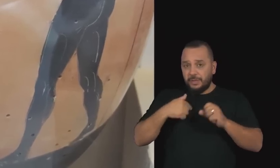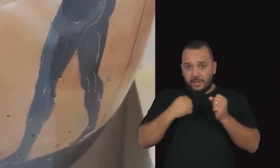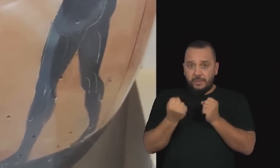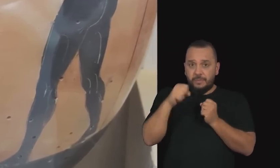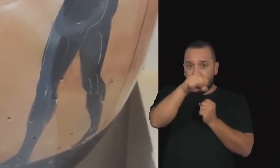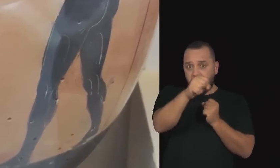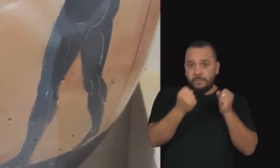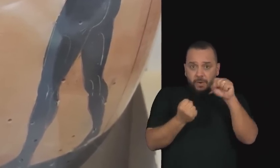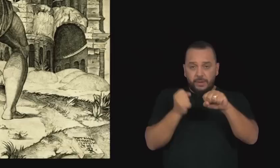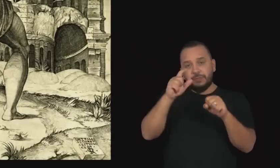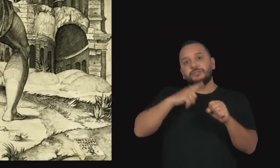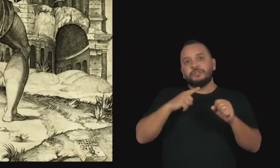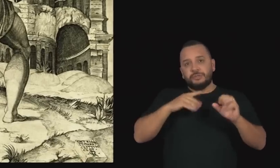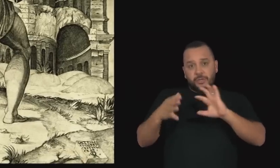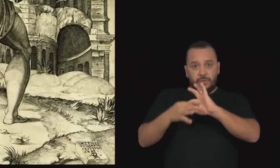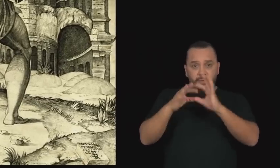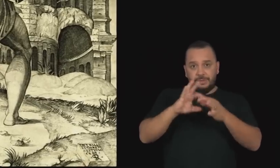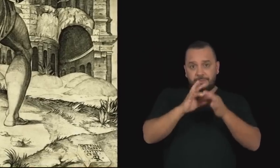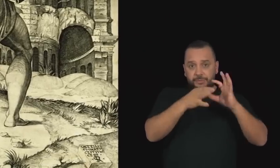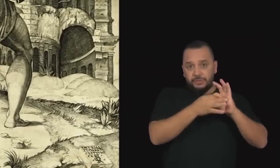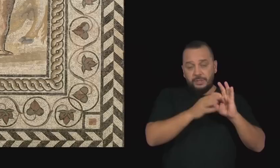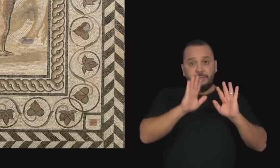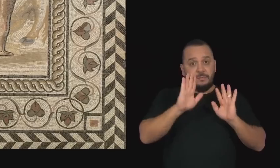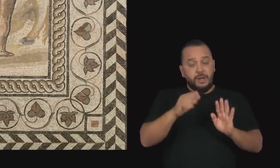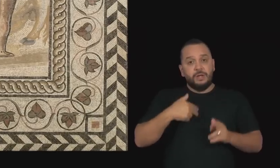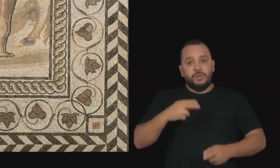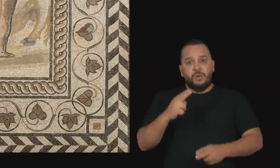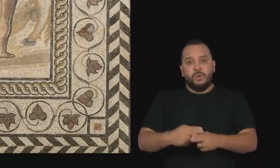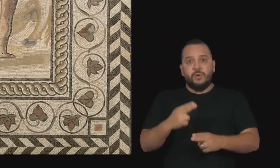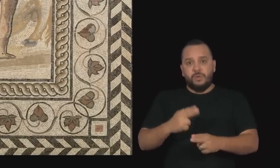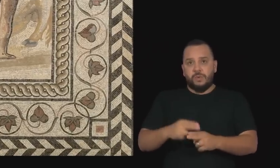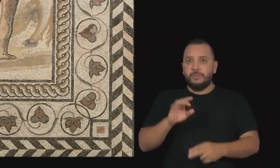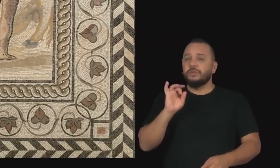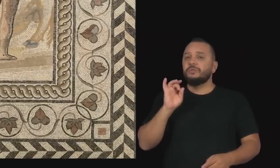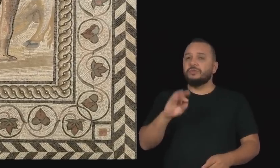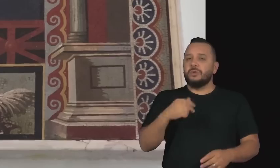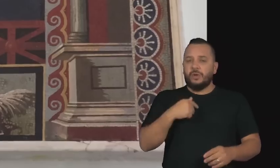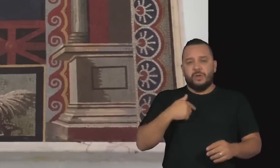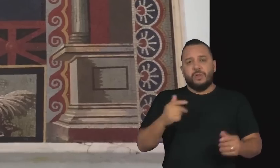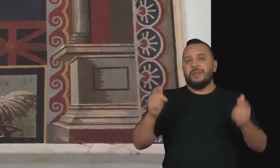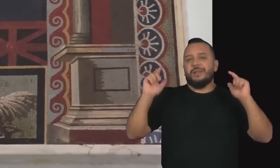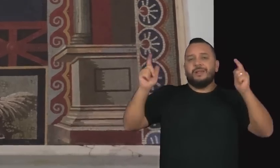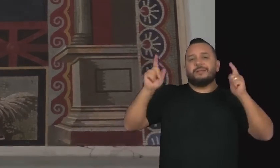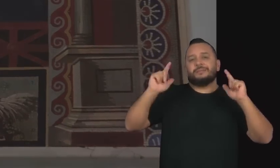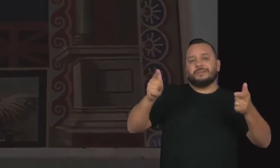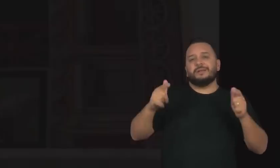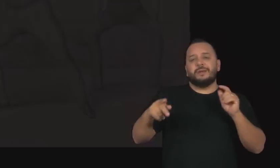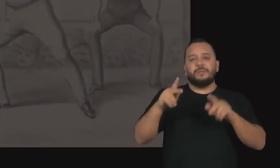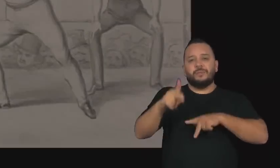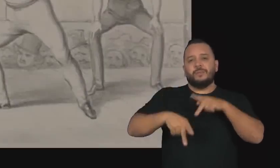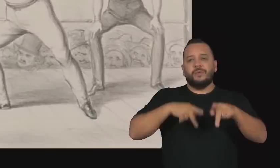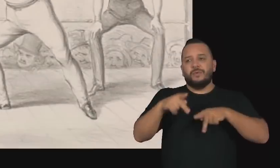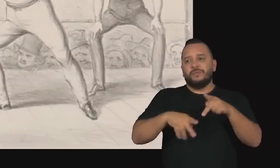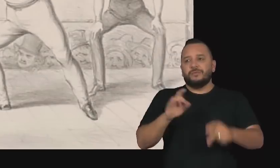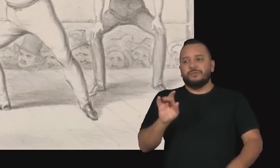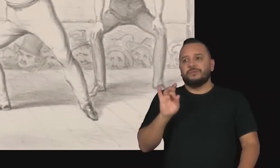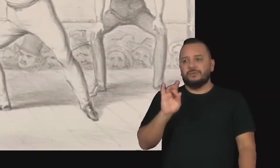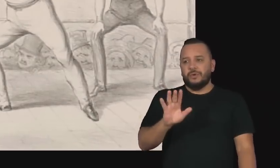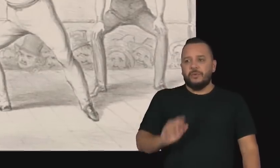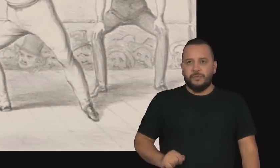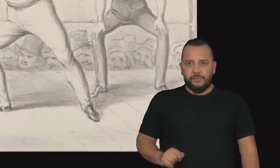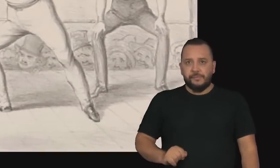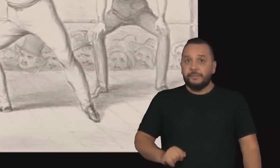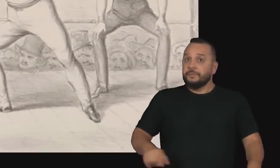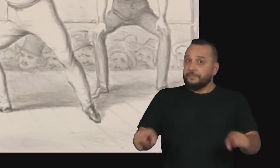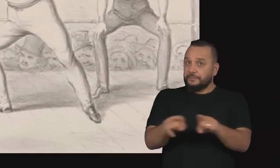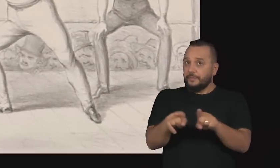esporte olímpico, enquanto que em Roma ainda era apenas uma diversão popular. A modernização